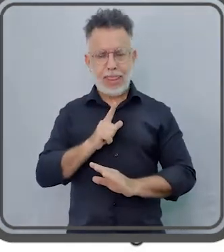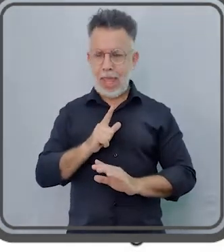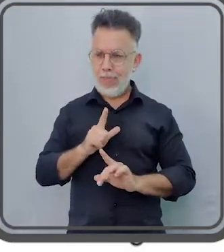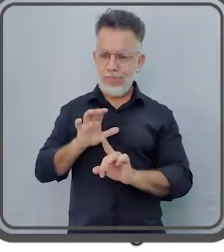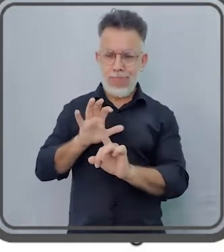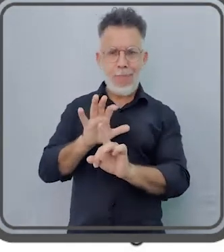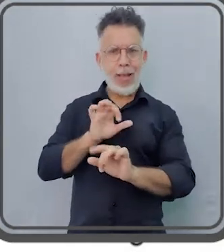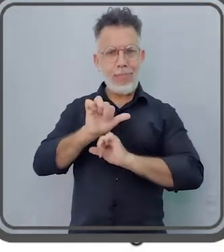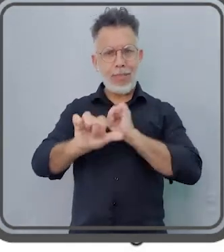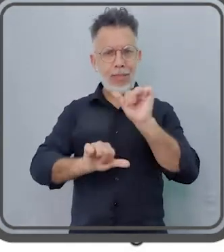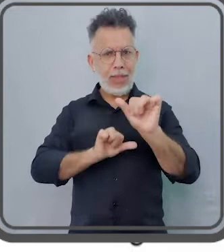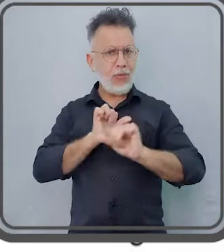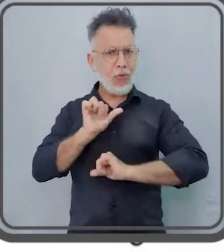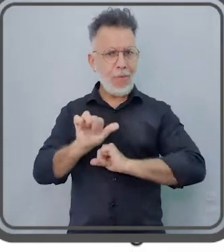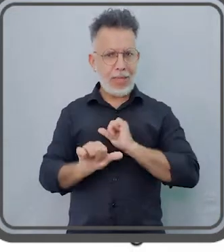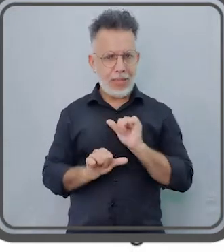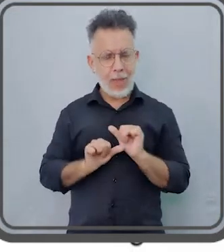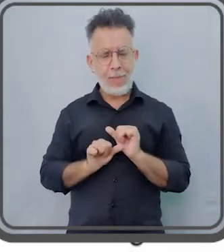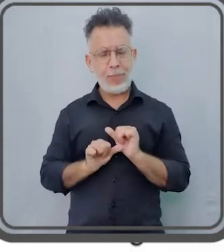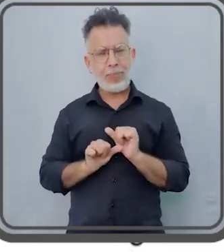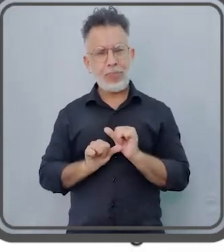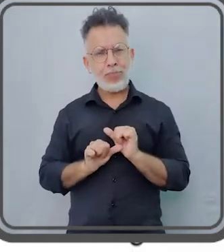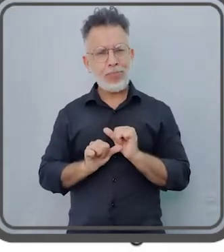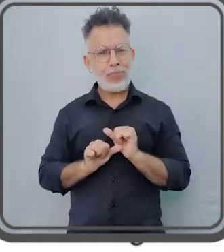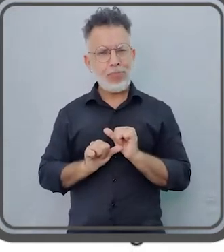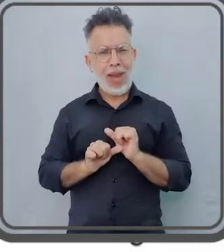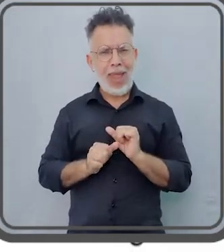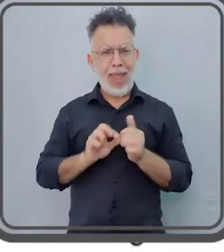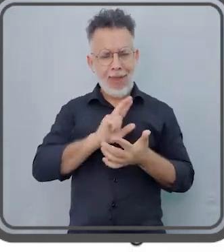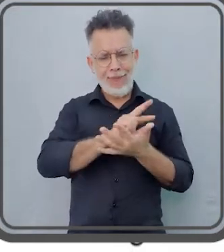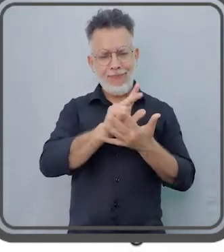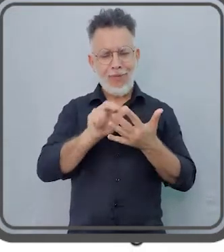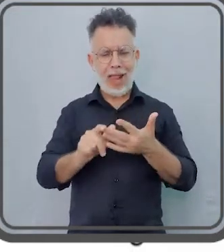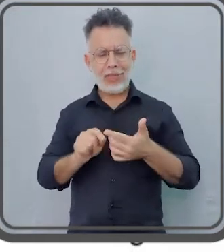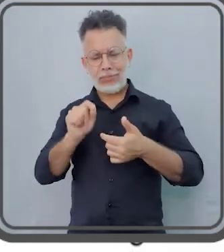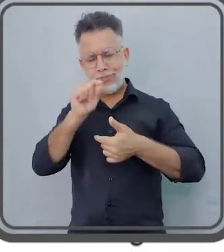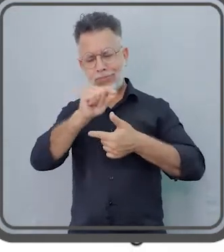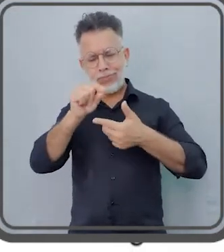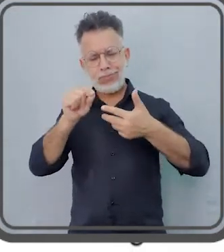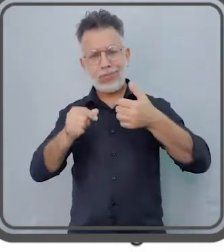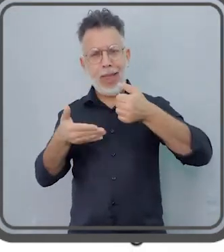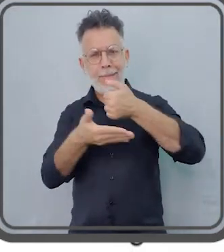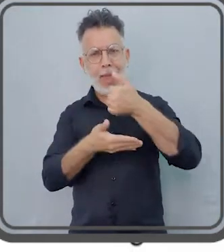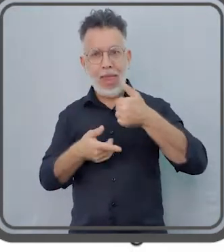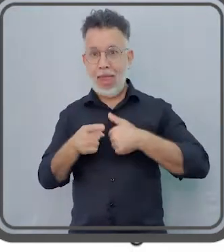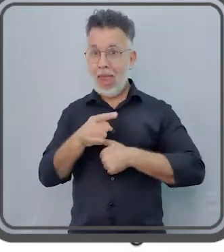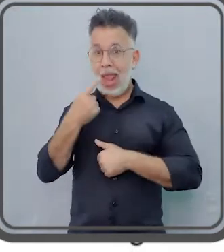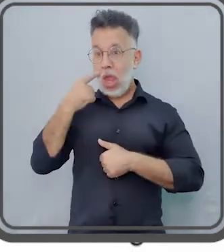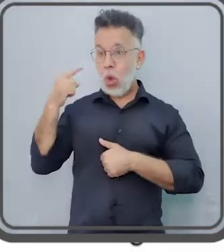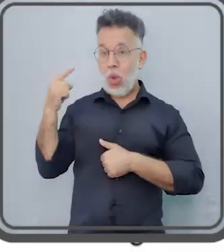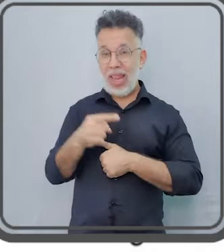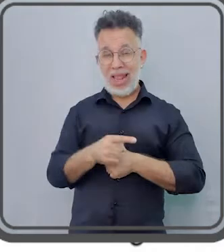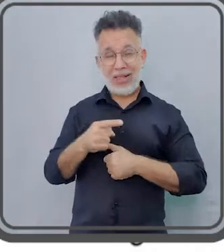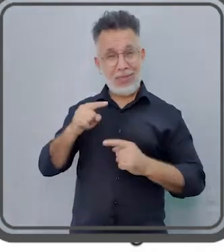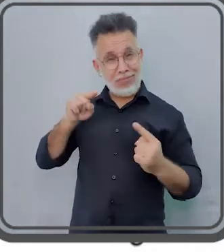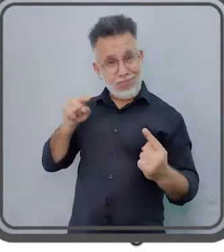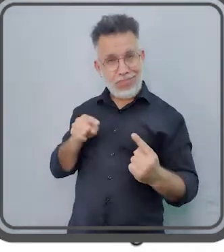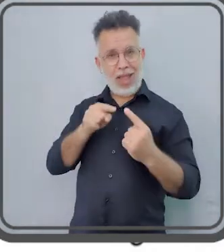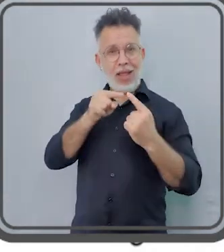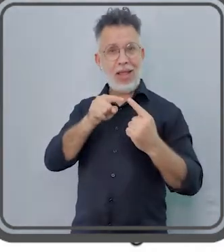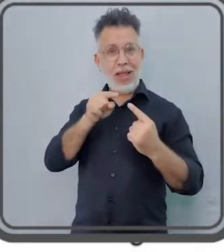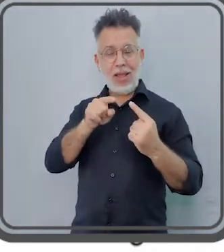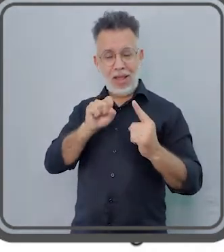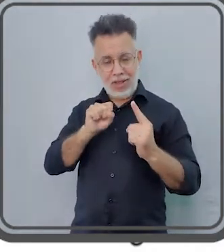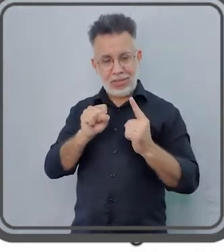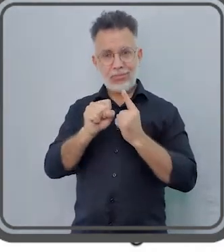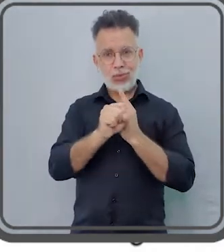transformação em vários pilares. E olhando até para esse olhar, para esse ponto social no qual me vem